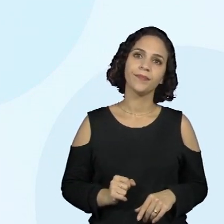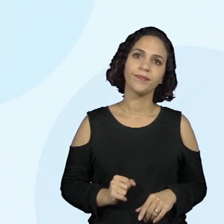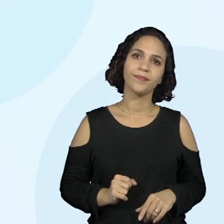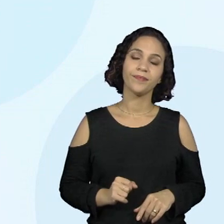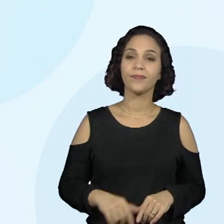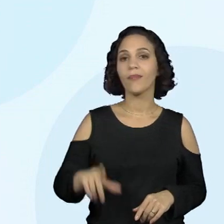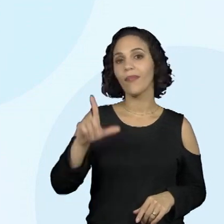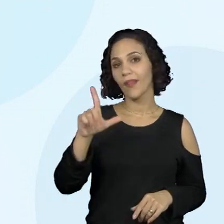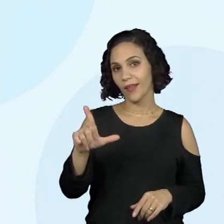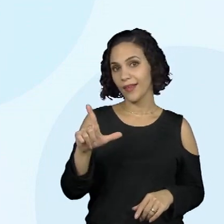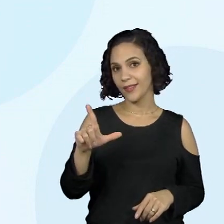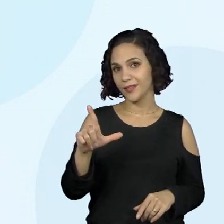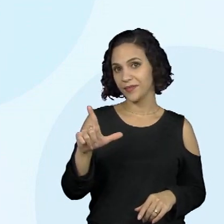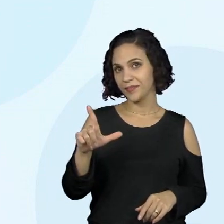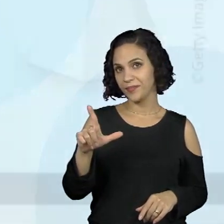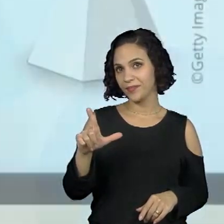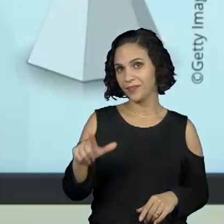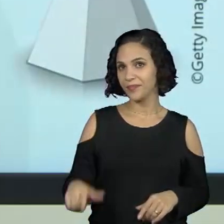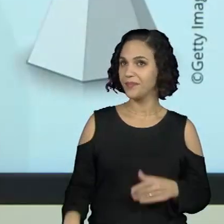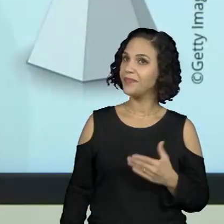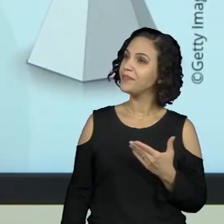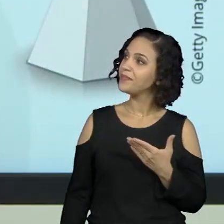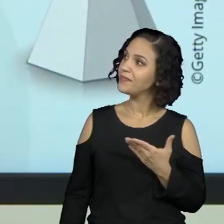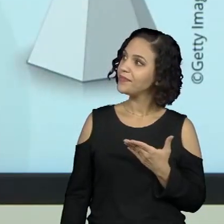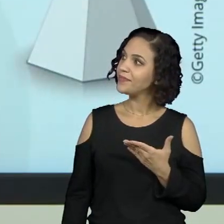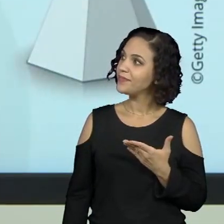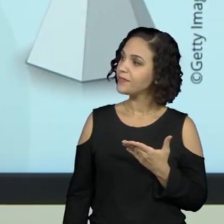e L.